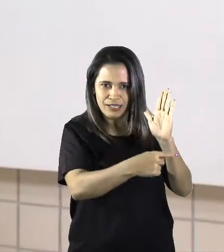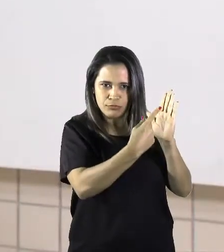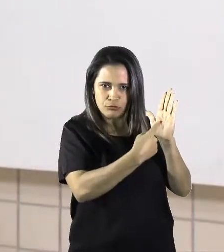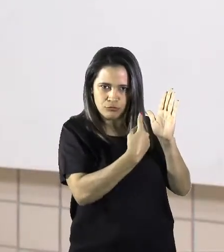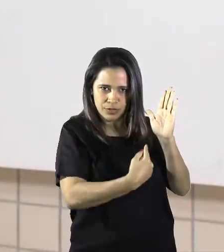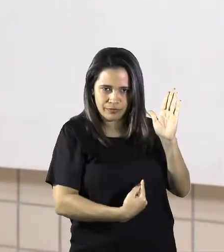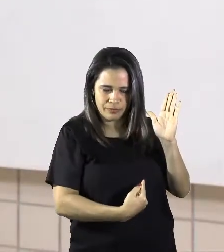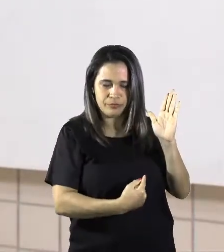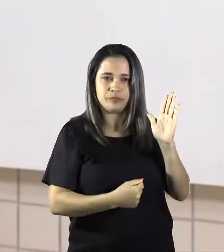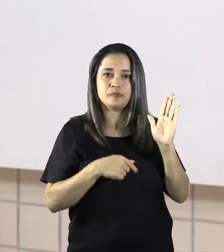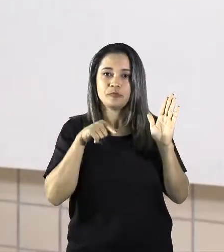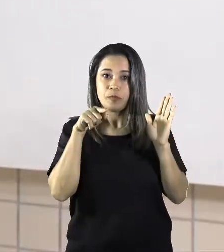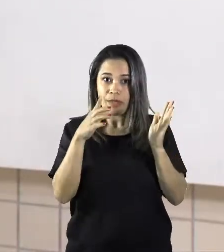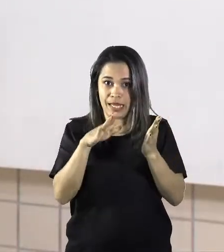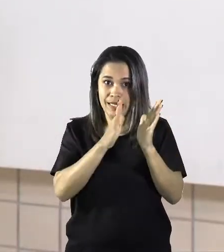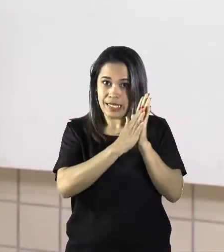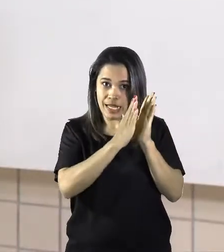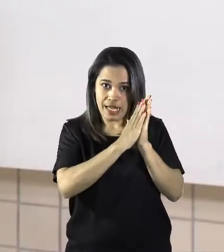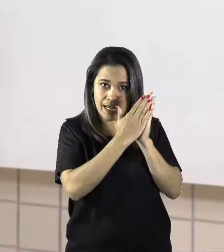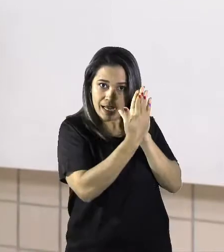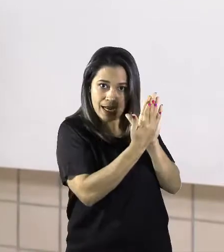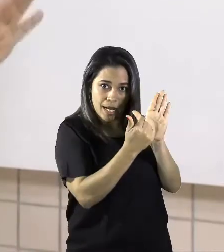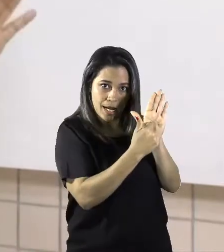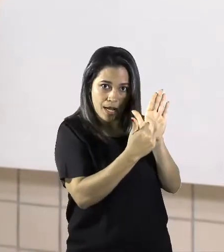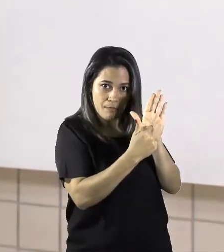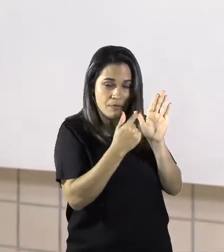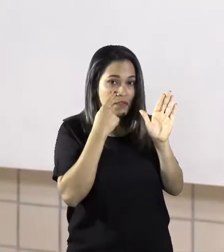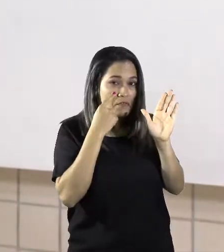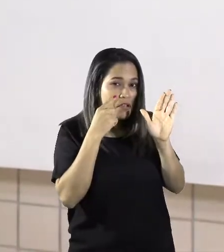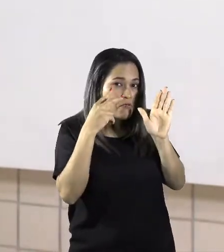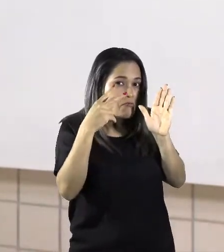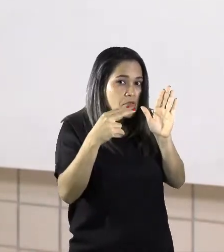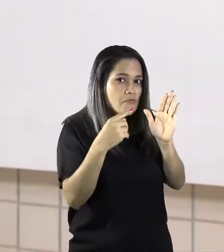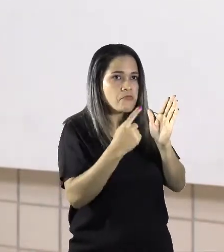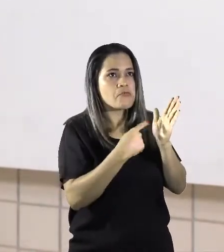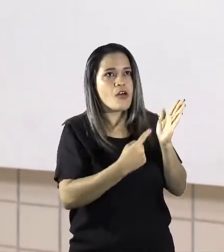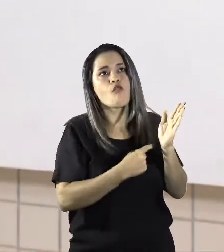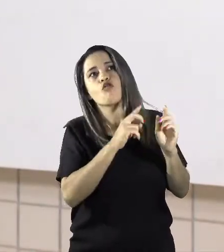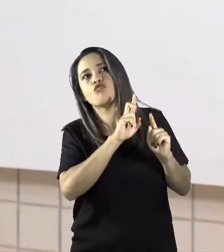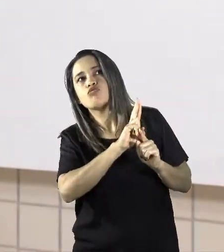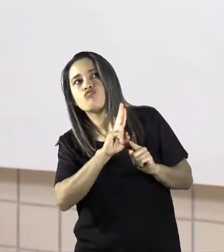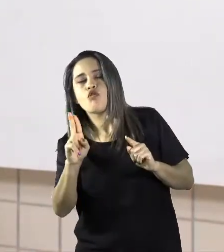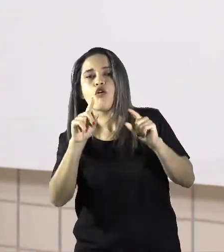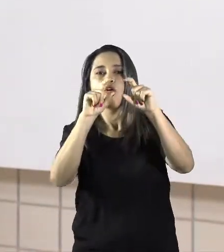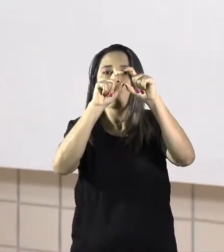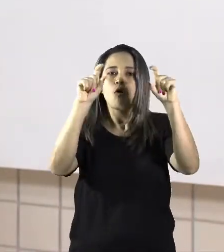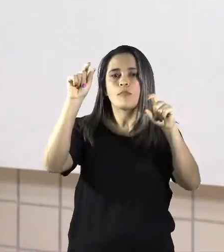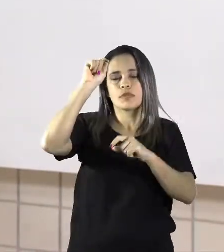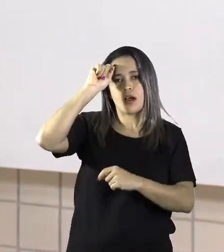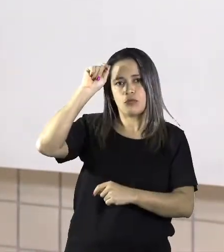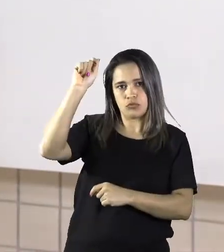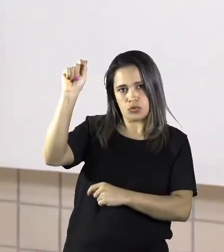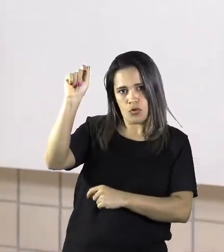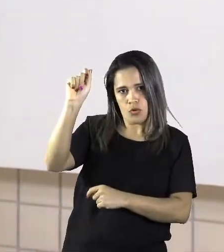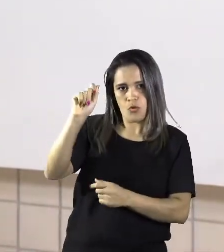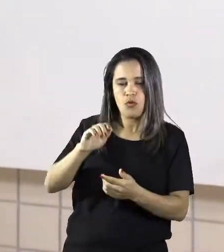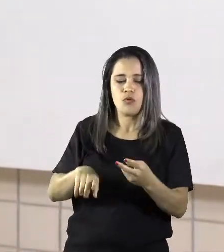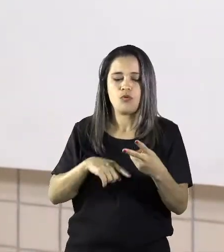nessa capa, você vai colocar igual está lá no livro, o nome da autora do livro,